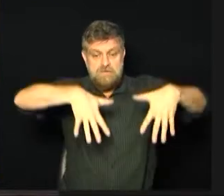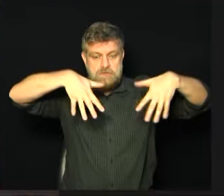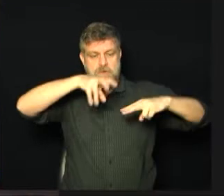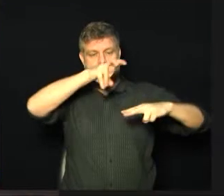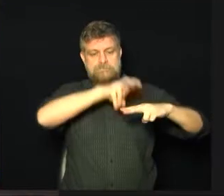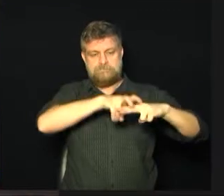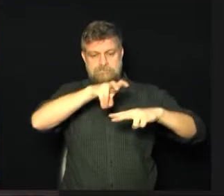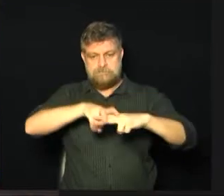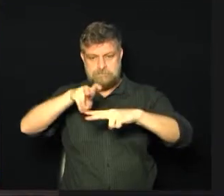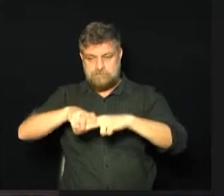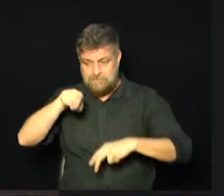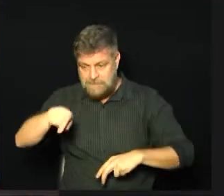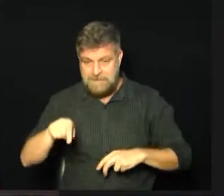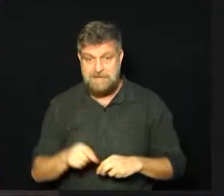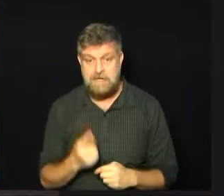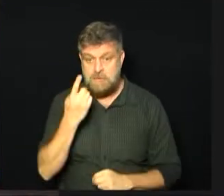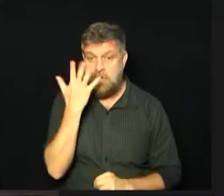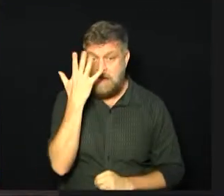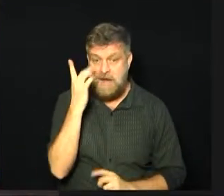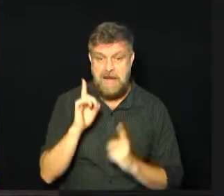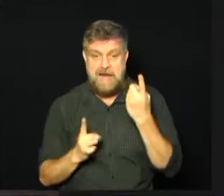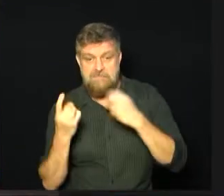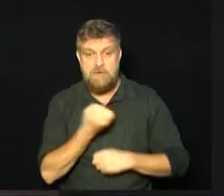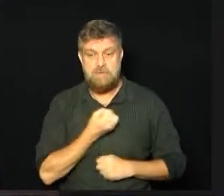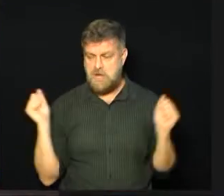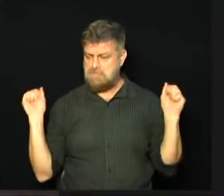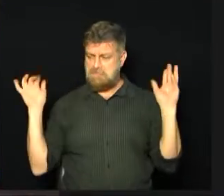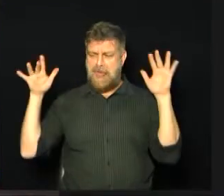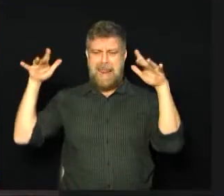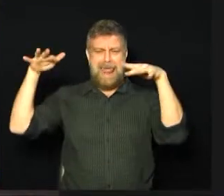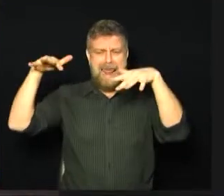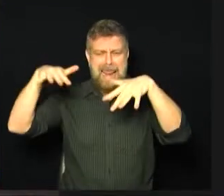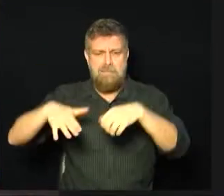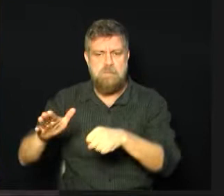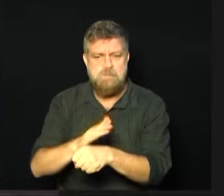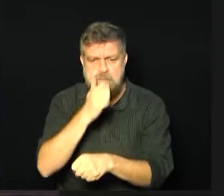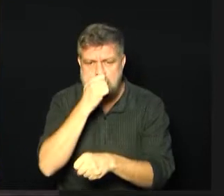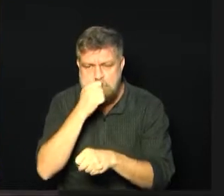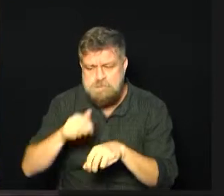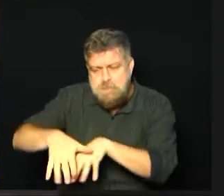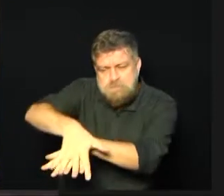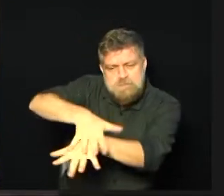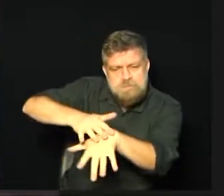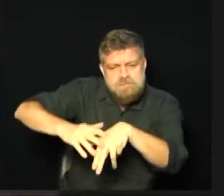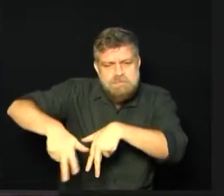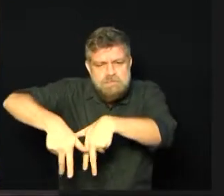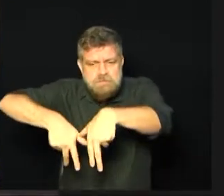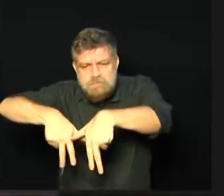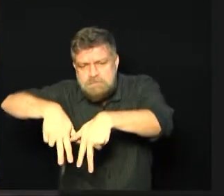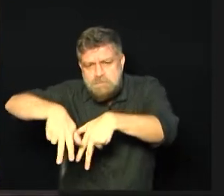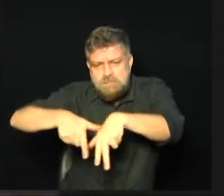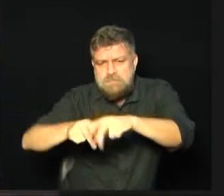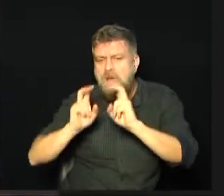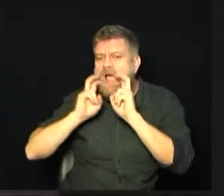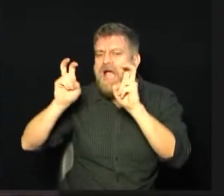pessoas estão muito mais próximas, um número muito maior de pessoas estão se tocando o tempo todo, estão